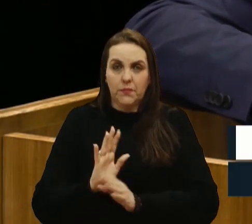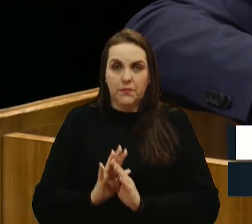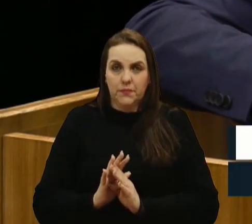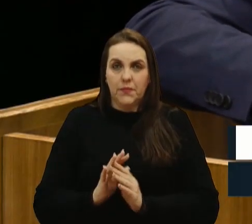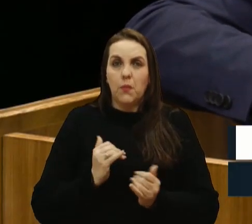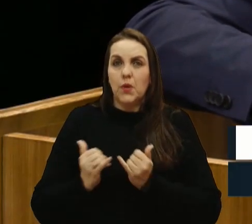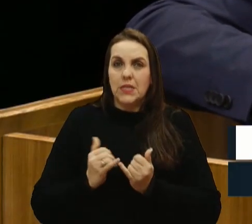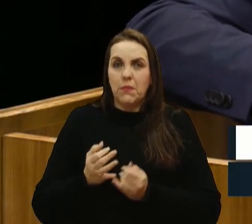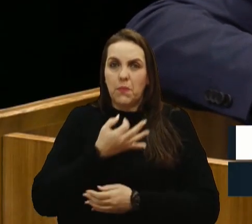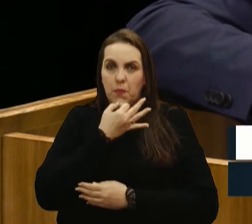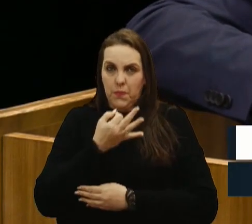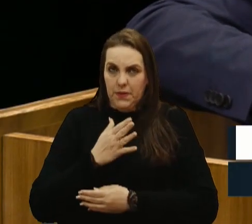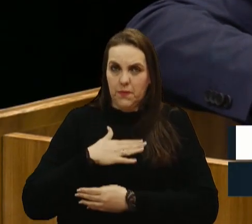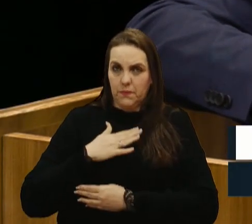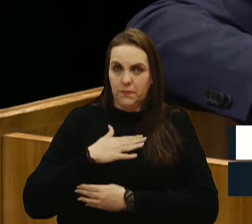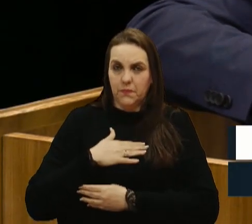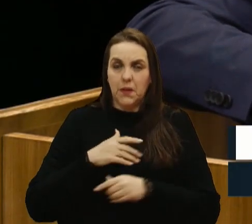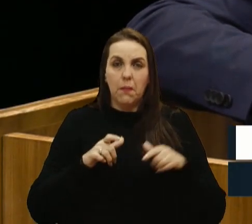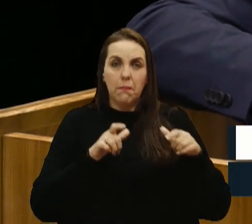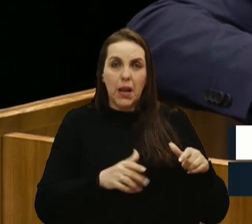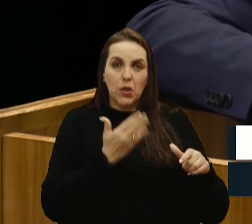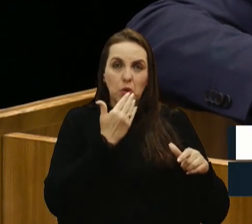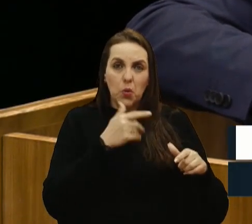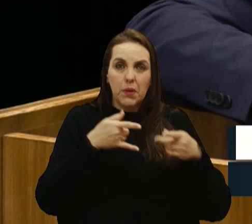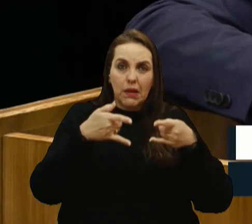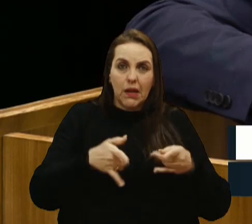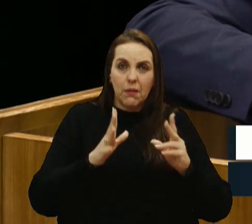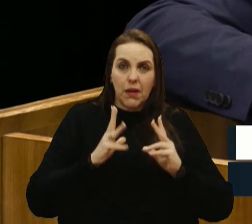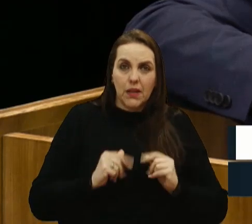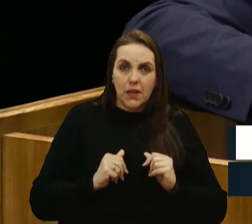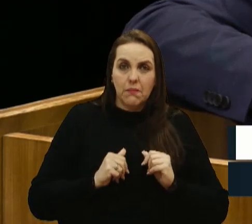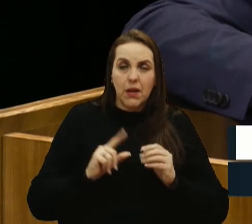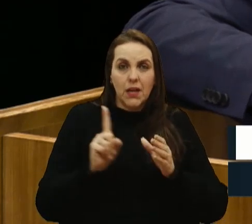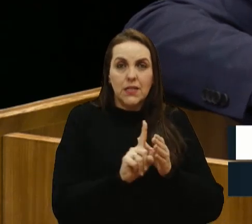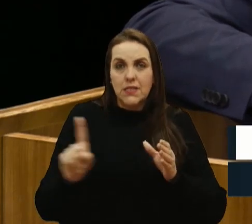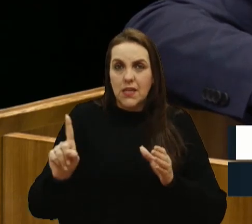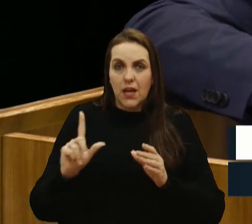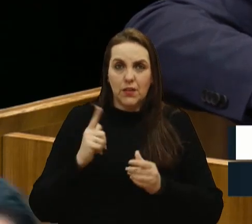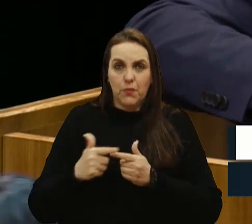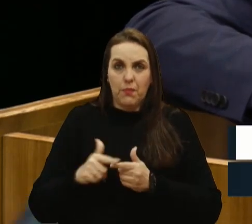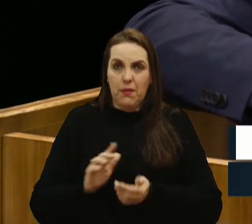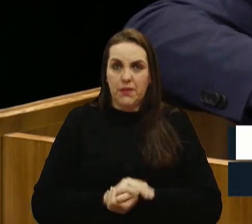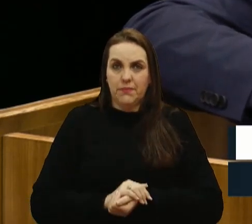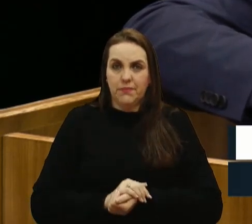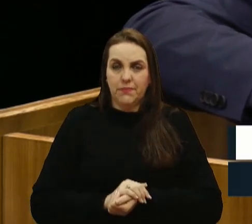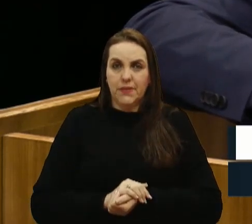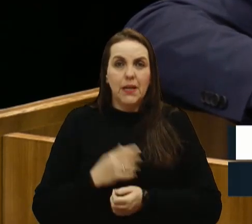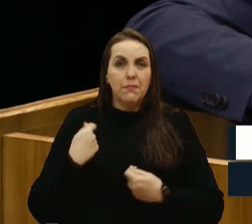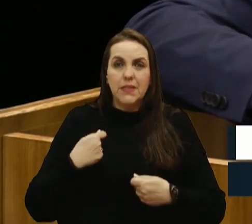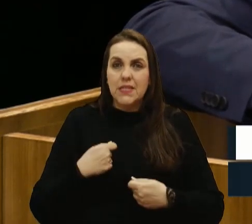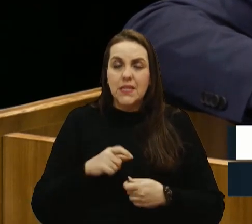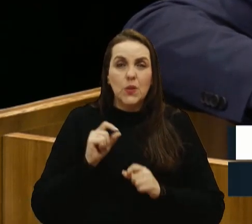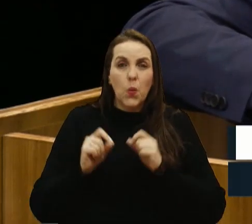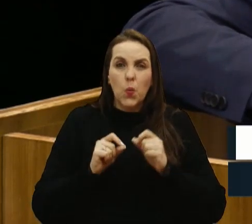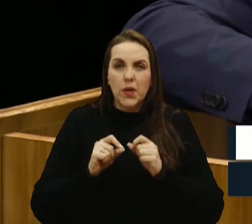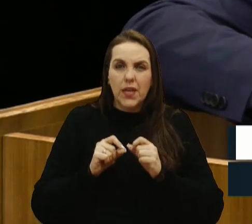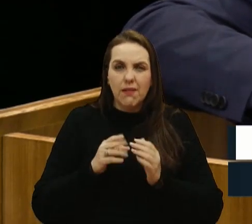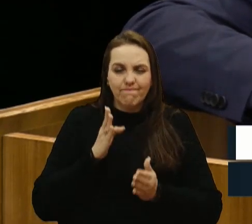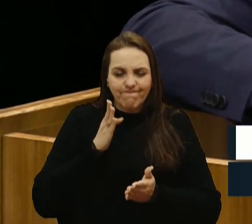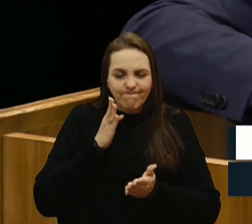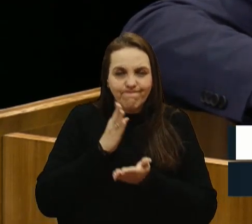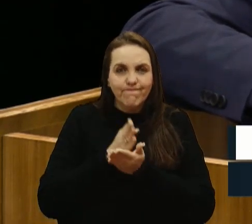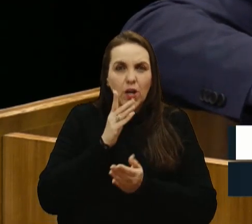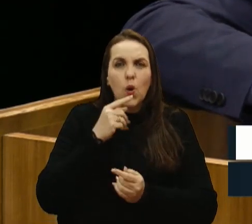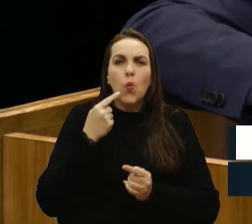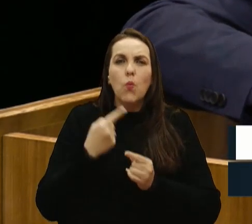um prato de comida e uma cama limpinha que vai tirar essas pessoas do problema. Eu acho que a gente tem que achar o problema, o cerne, na raiz